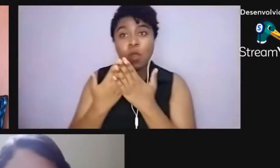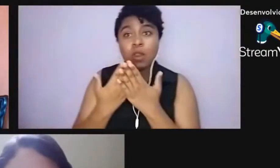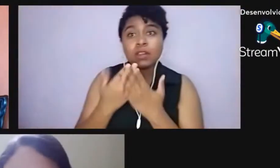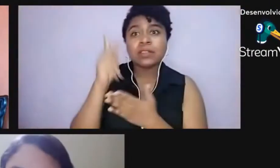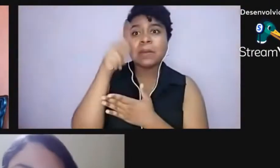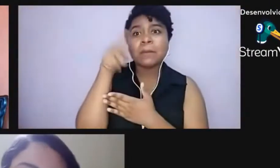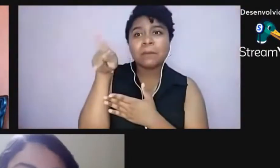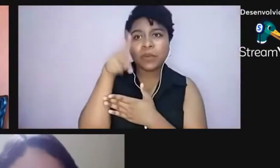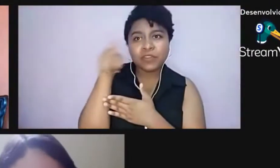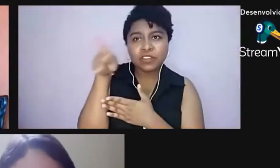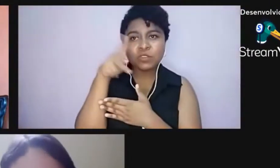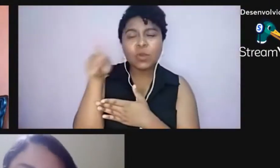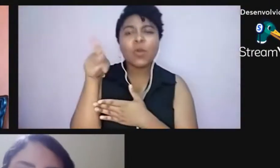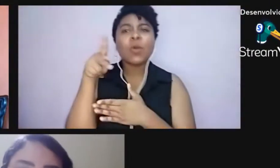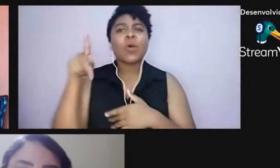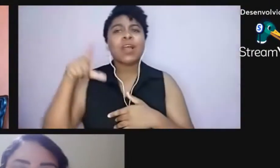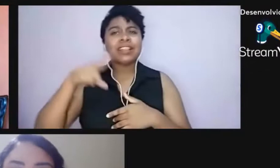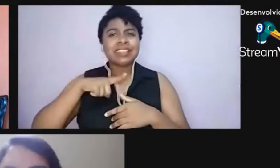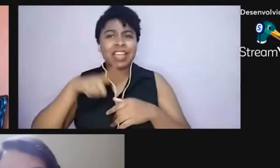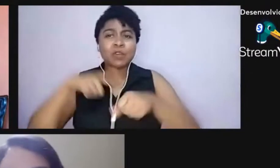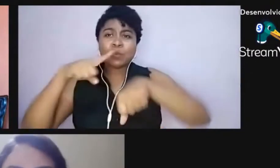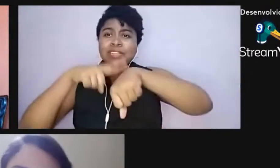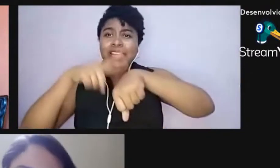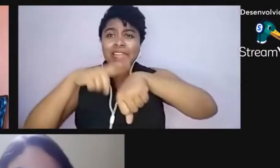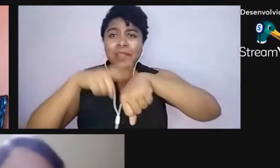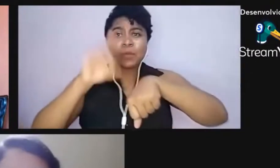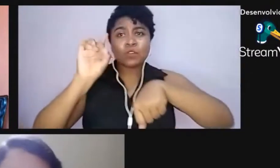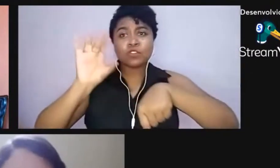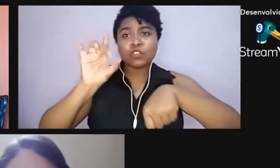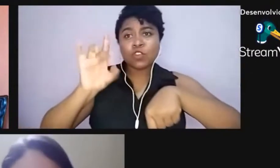esse tempo ou menos, né? Porque aí tem momento de